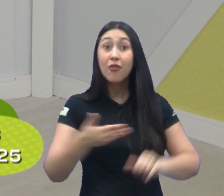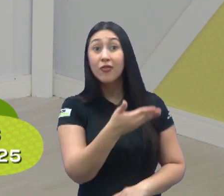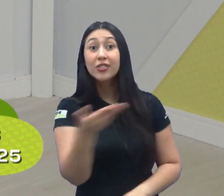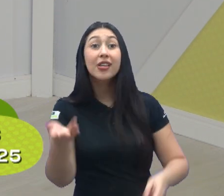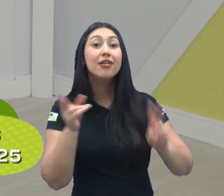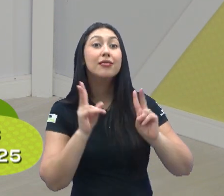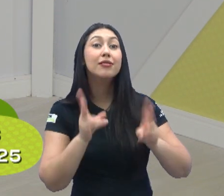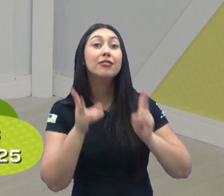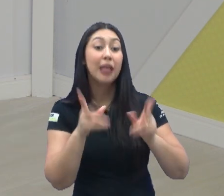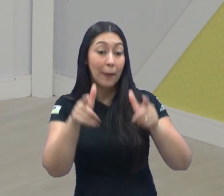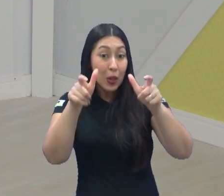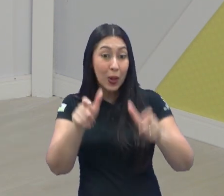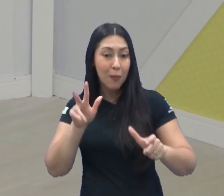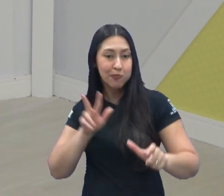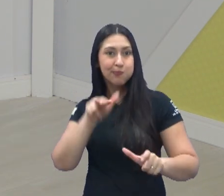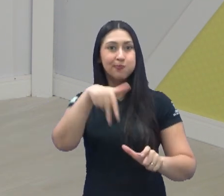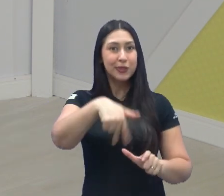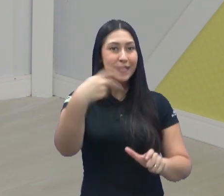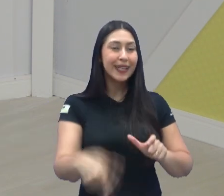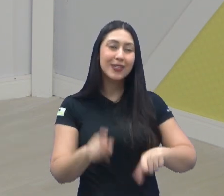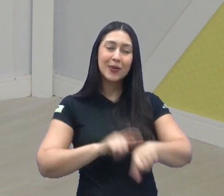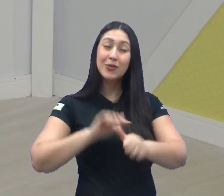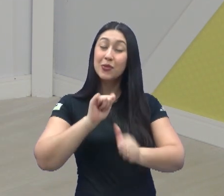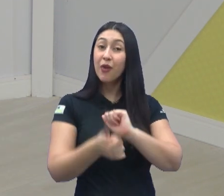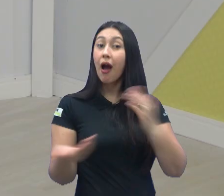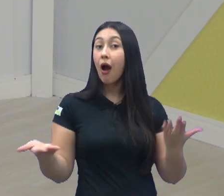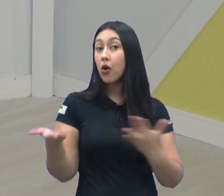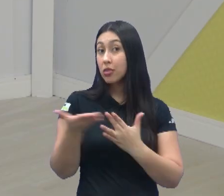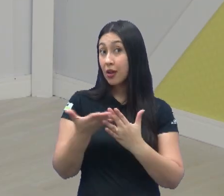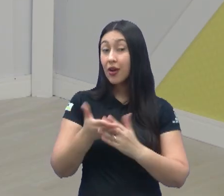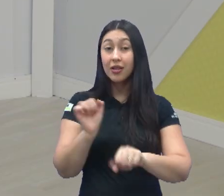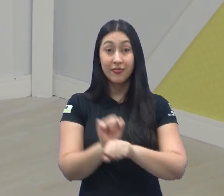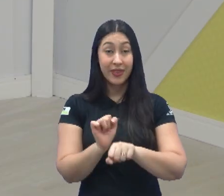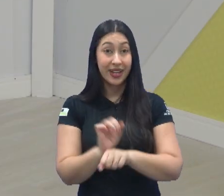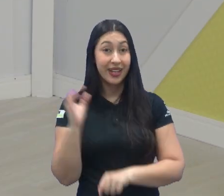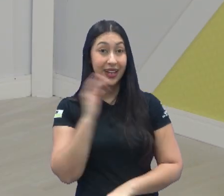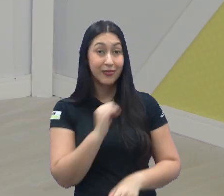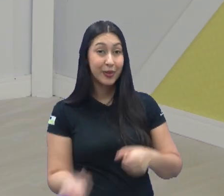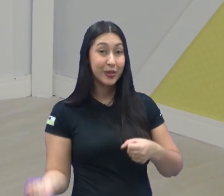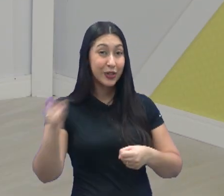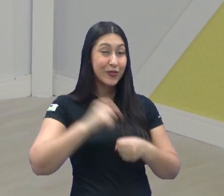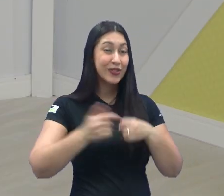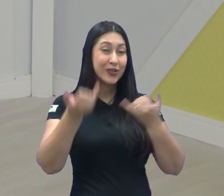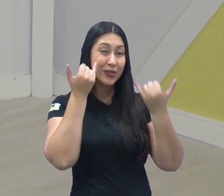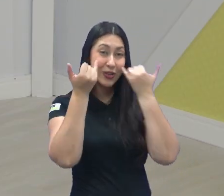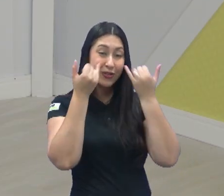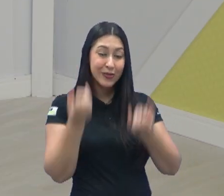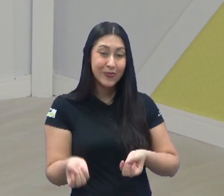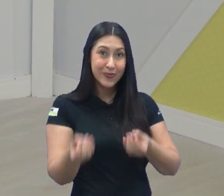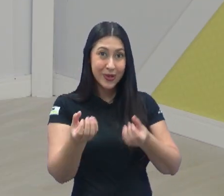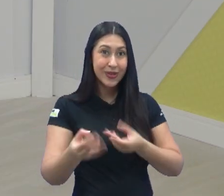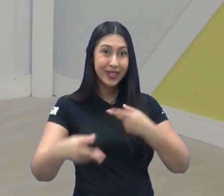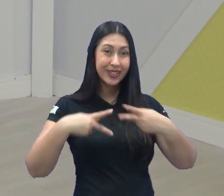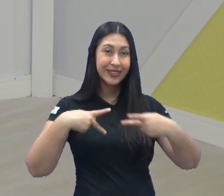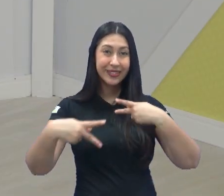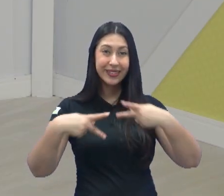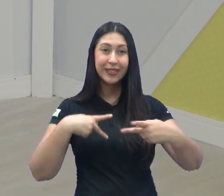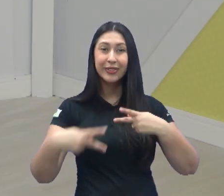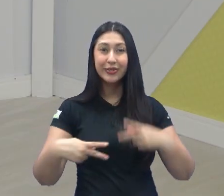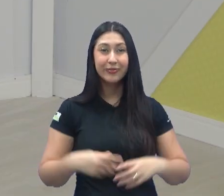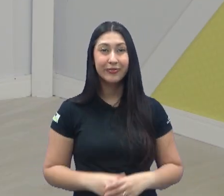espaço aqui no nosso Hora do Esporte, que faz o último intervalo do dia. Não sai daí, já voltamos com mais informações esportivas de São José dos Campos para